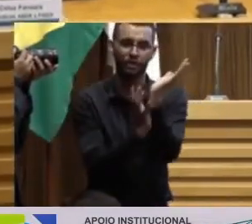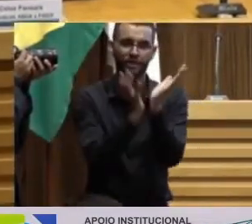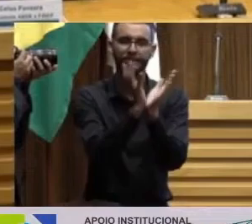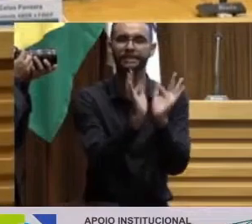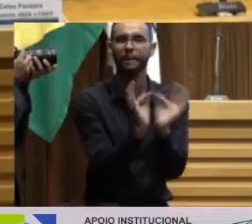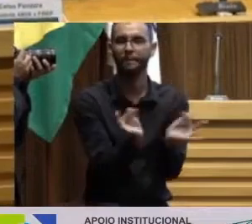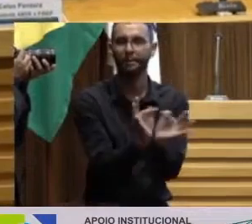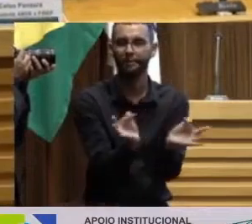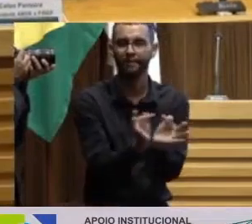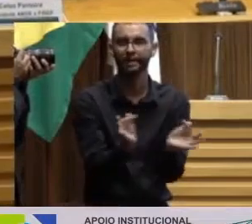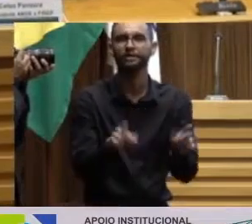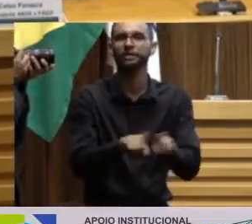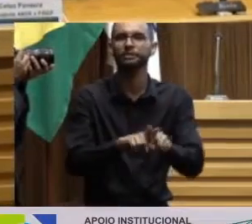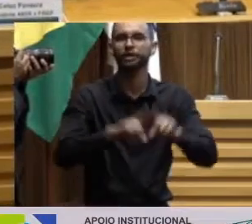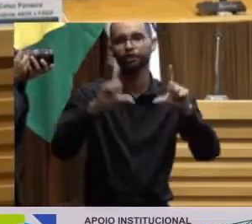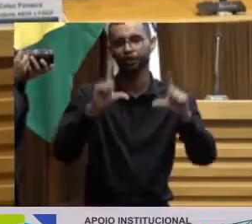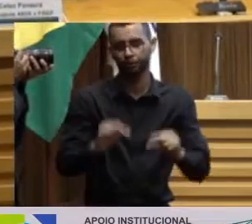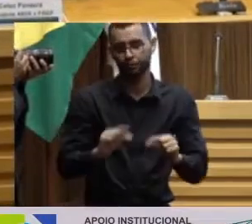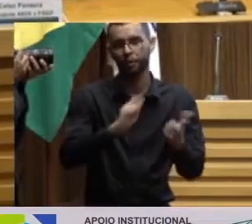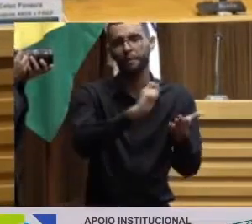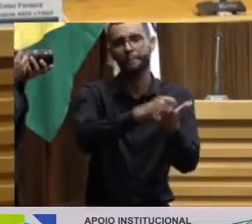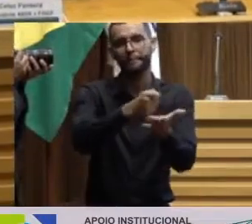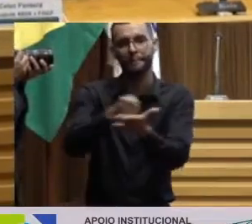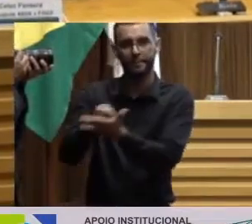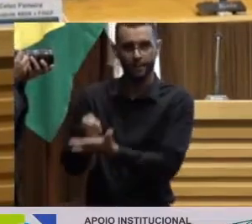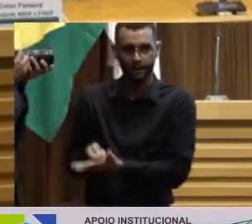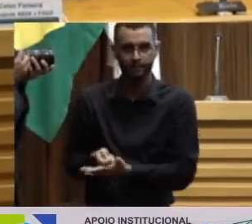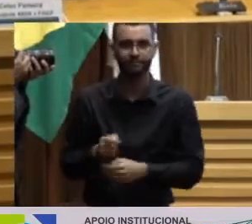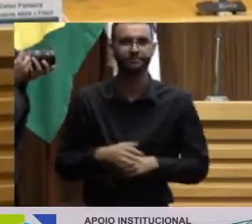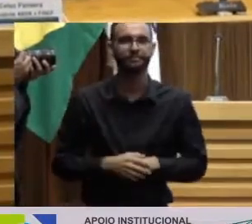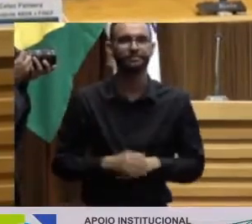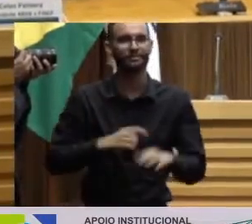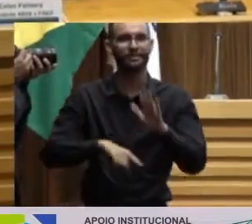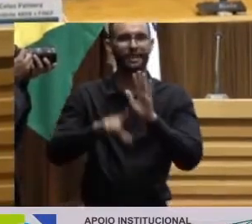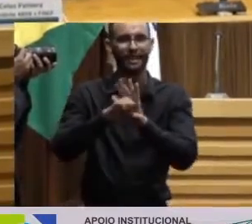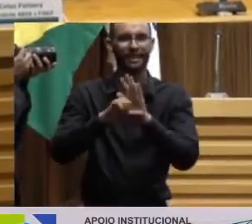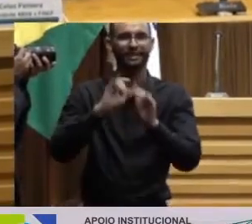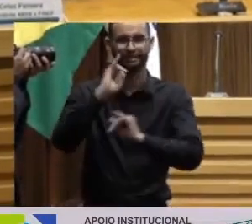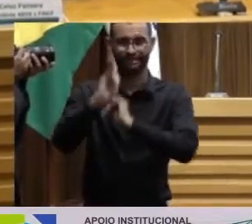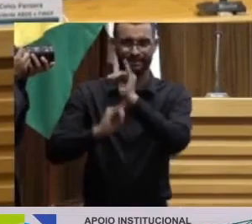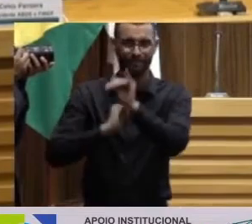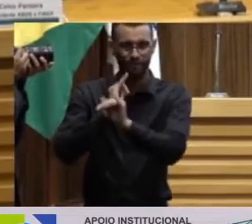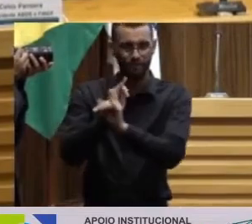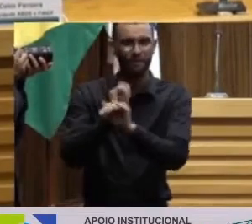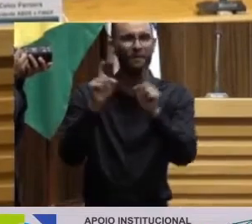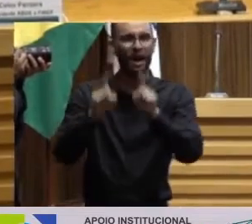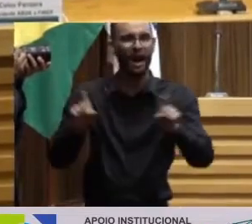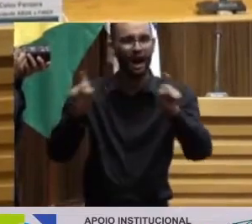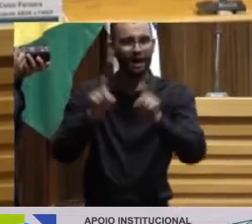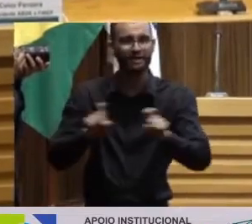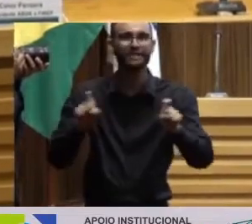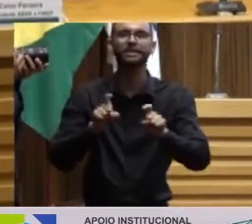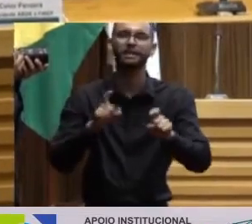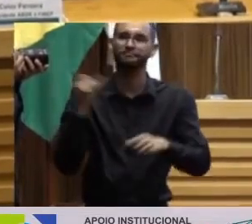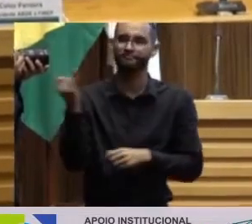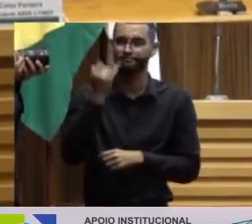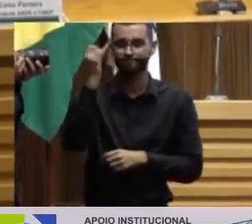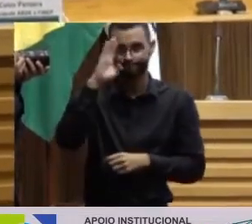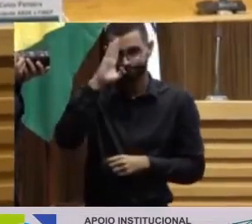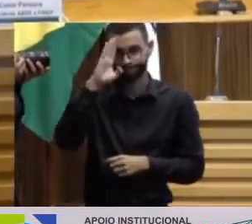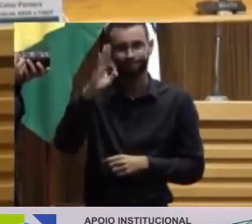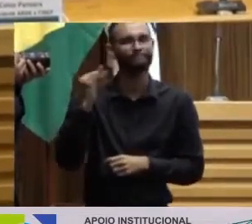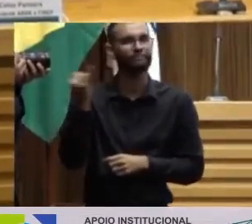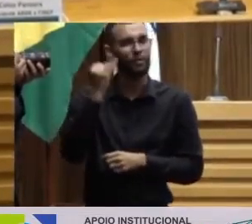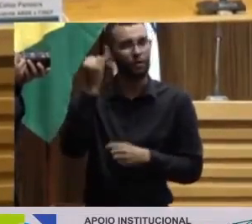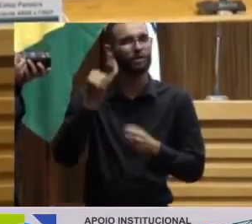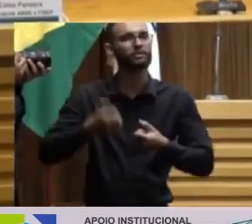simplificação e redução de custo. A lei da informática aqui destacada, que é importantíssima,